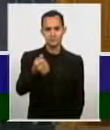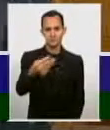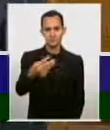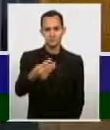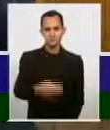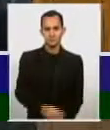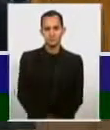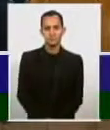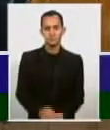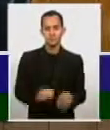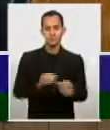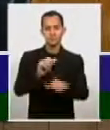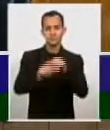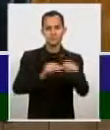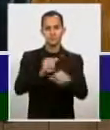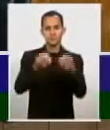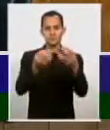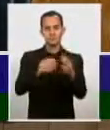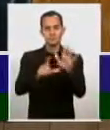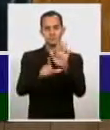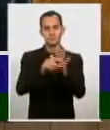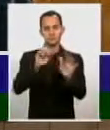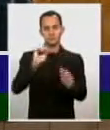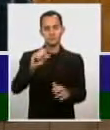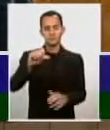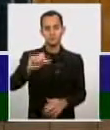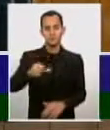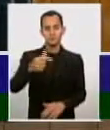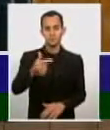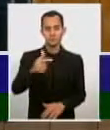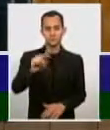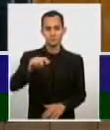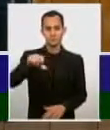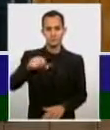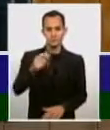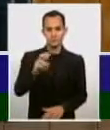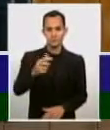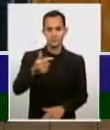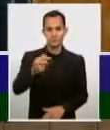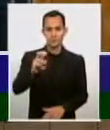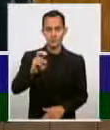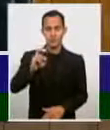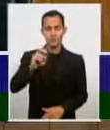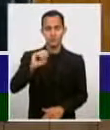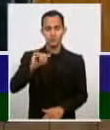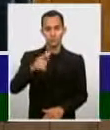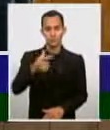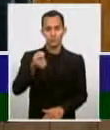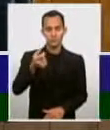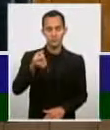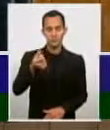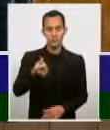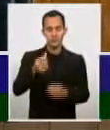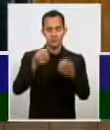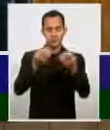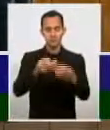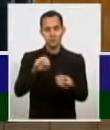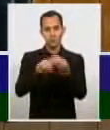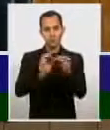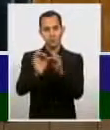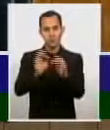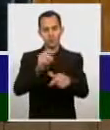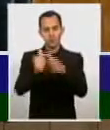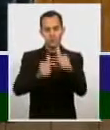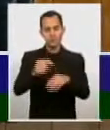156/13, altera dispositivo da lei número 9.279, de 25 de julho de 2006, que dispõe sobre a organização do